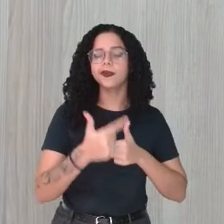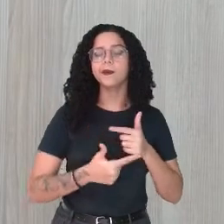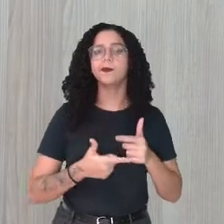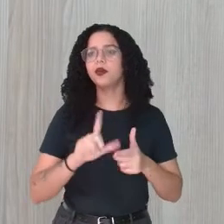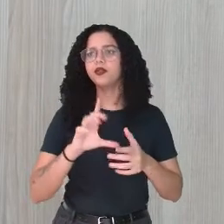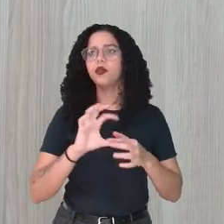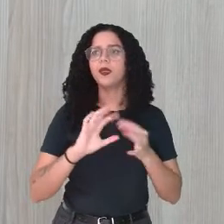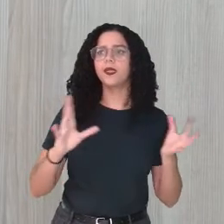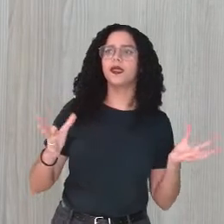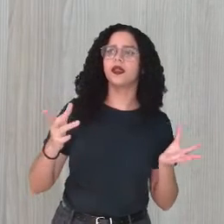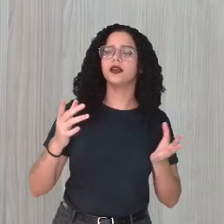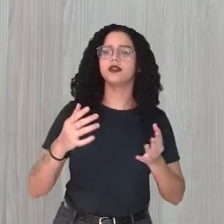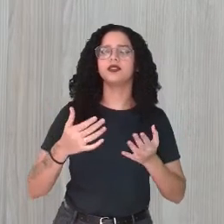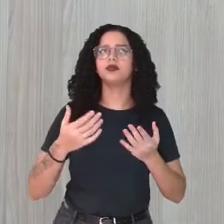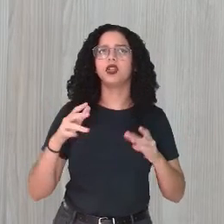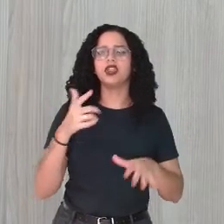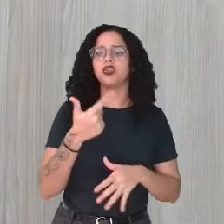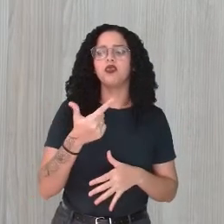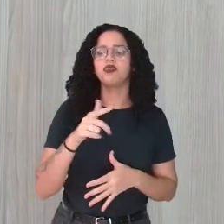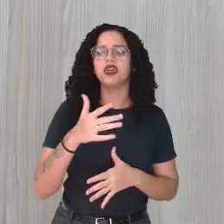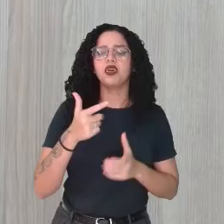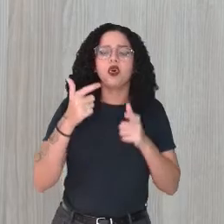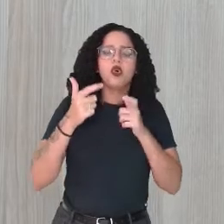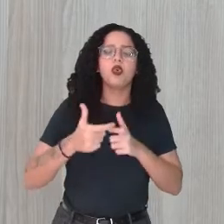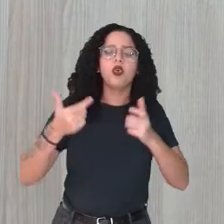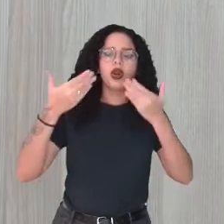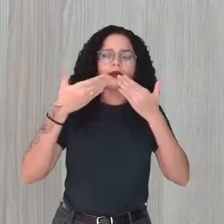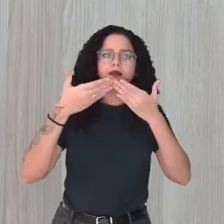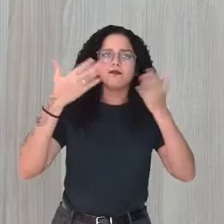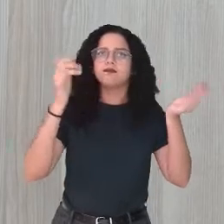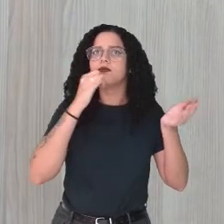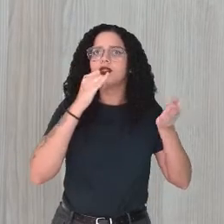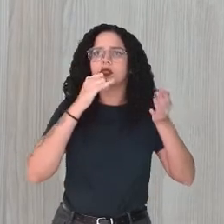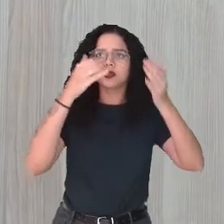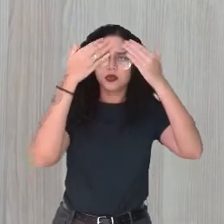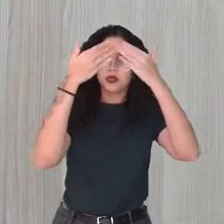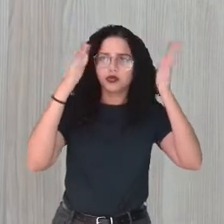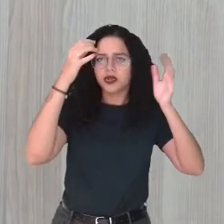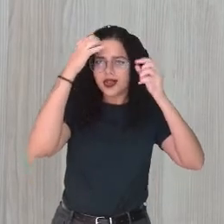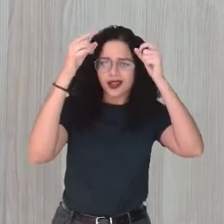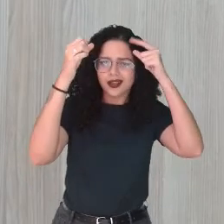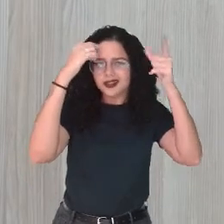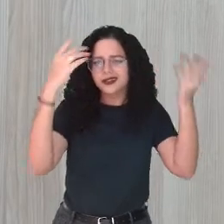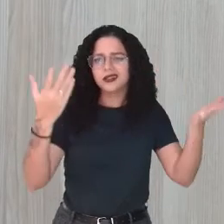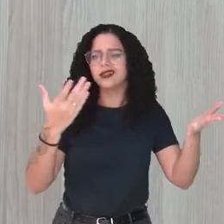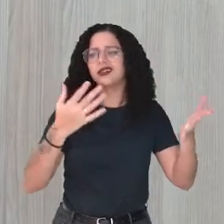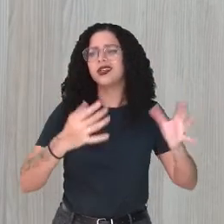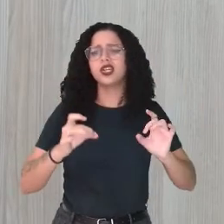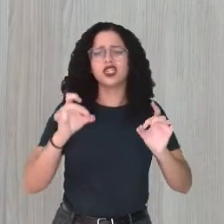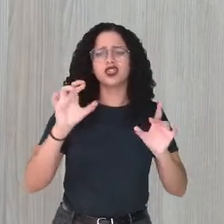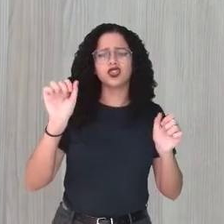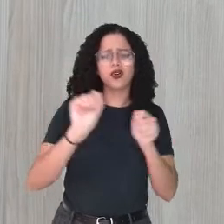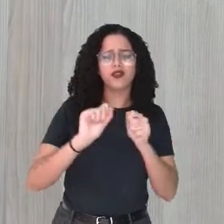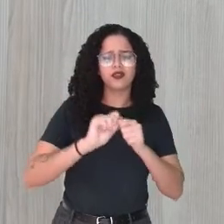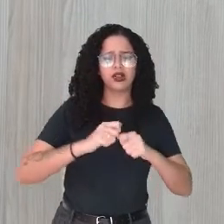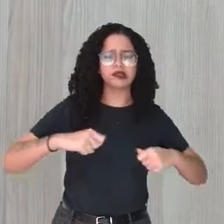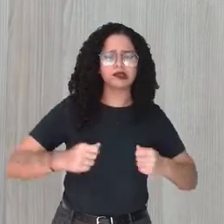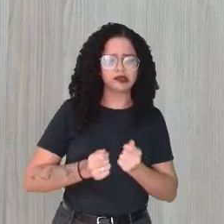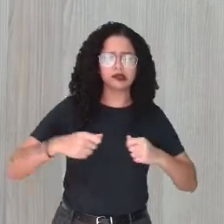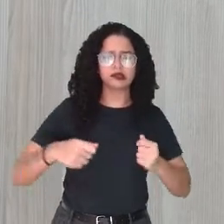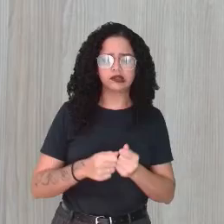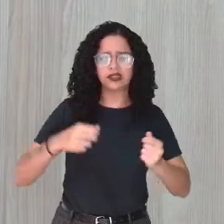não permite uma ampliação, vamos dizer, para além daquele trabalho sistemático